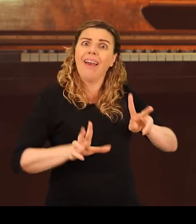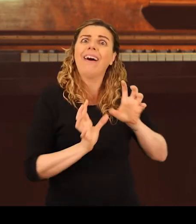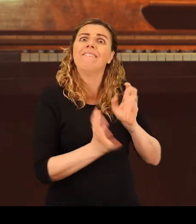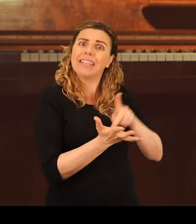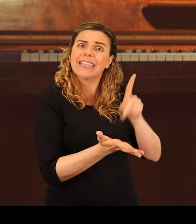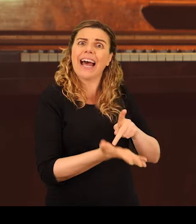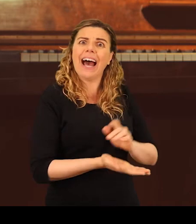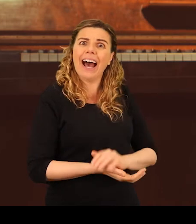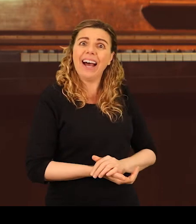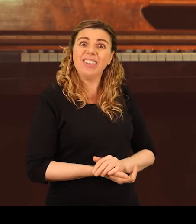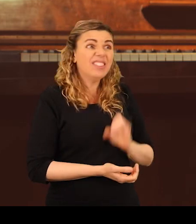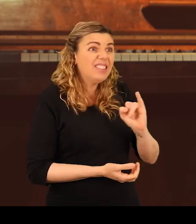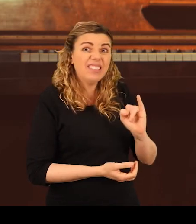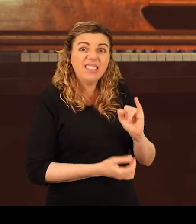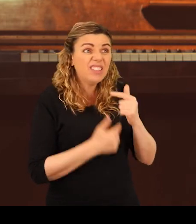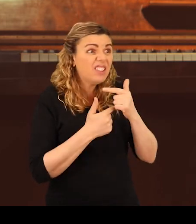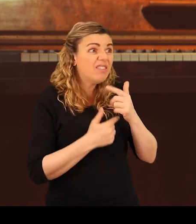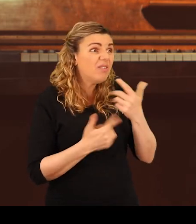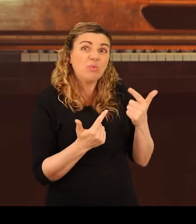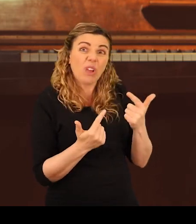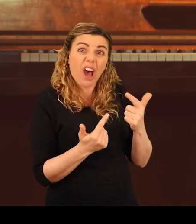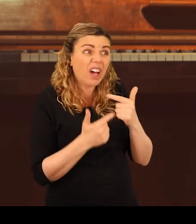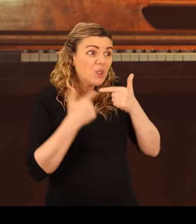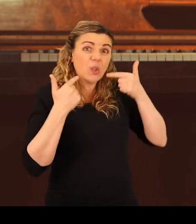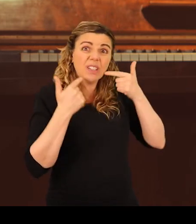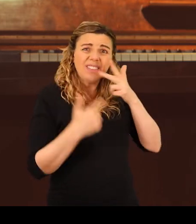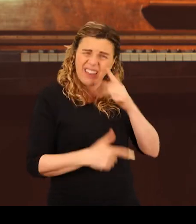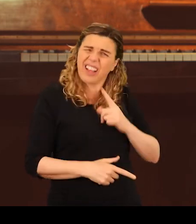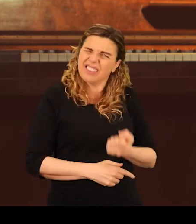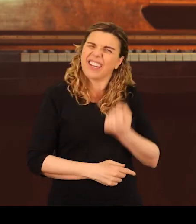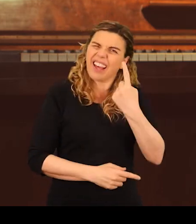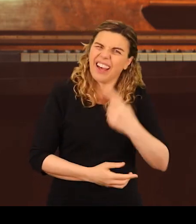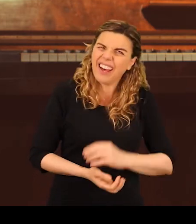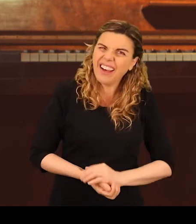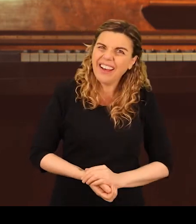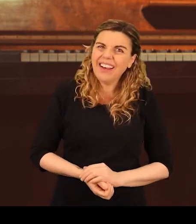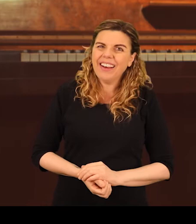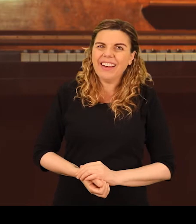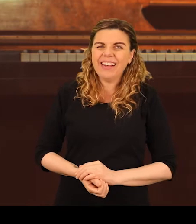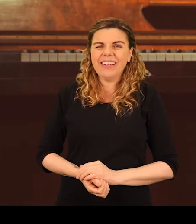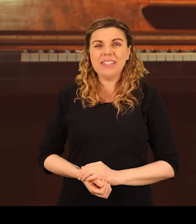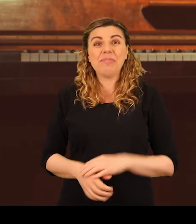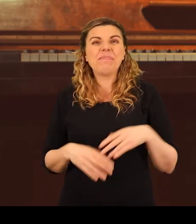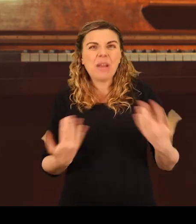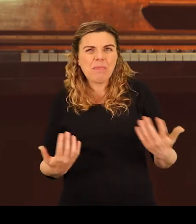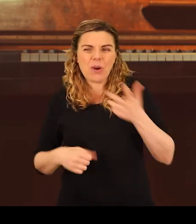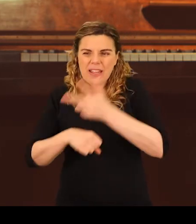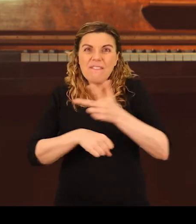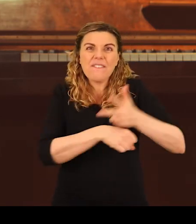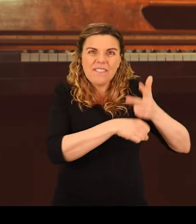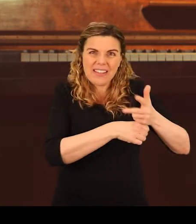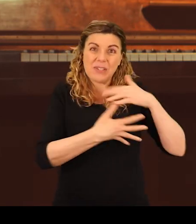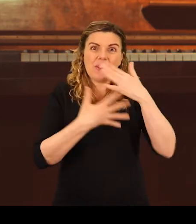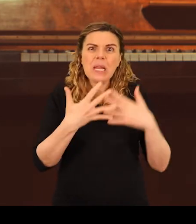amor tem que fazer sorrir. Senão, sei lá, tem alguma coisa estranha, sabe? E